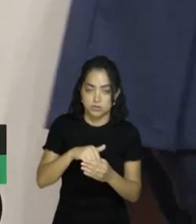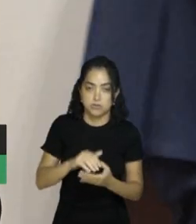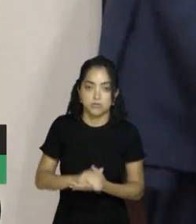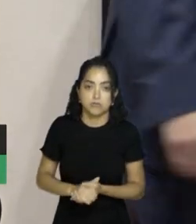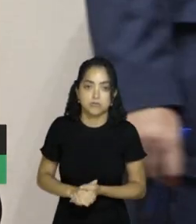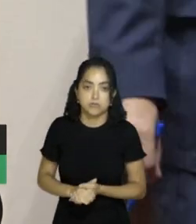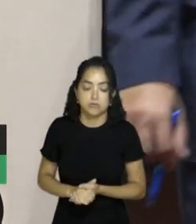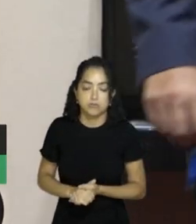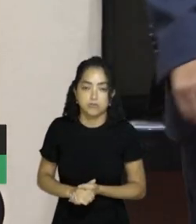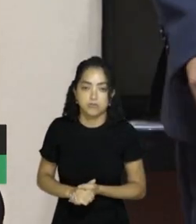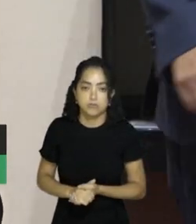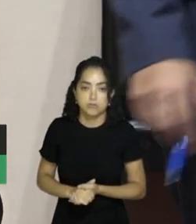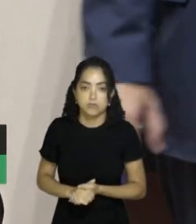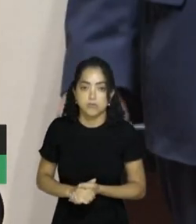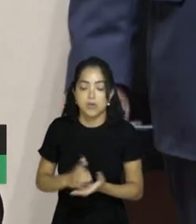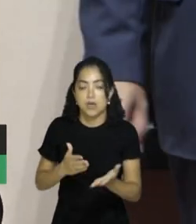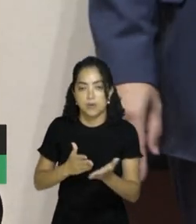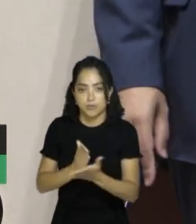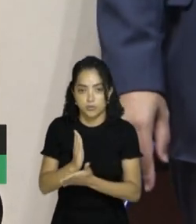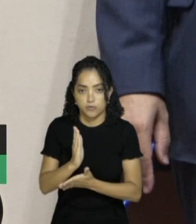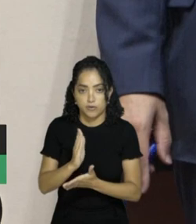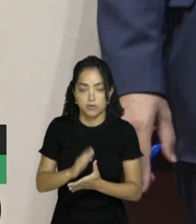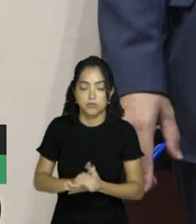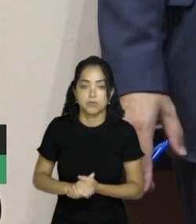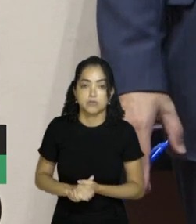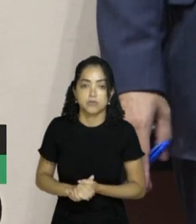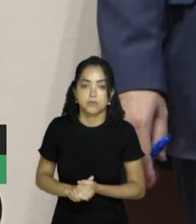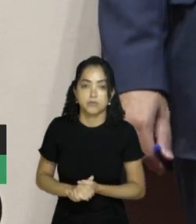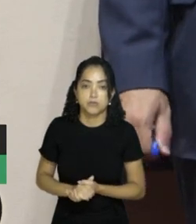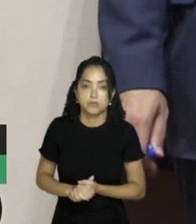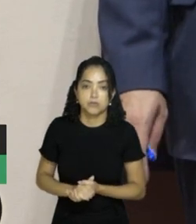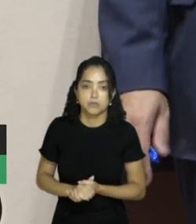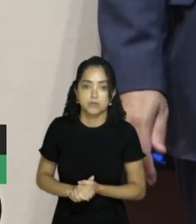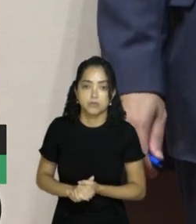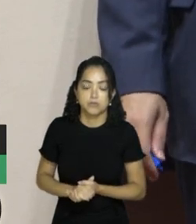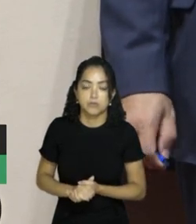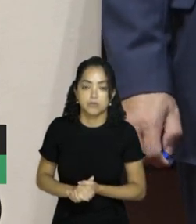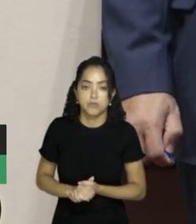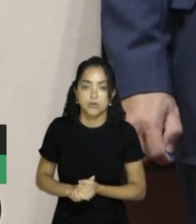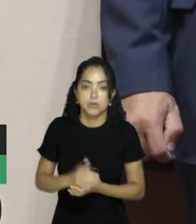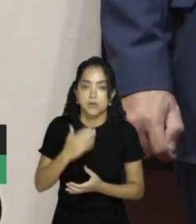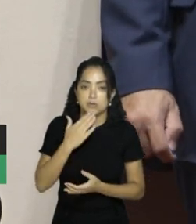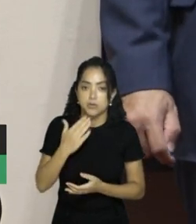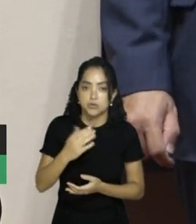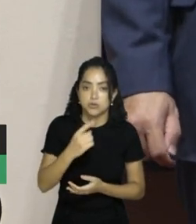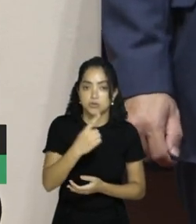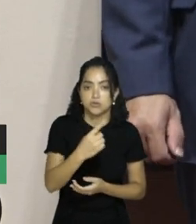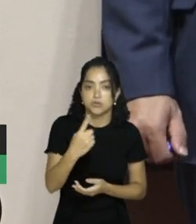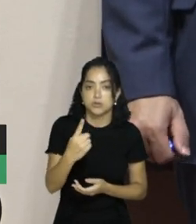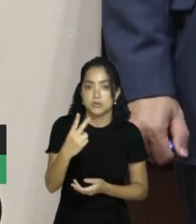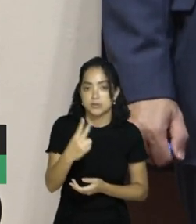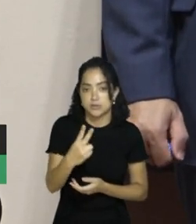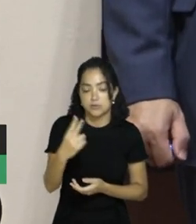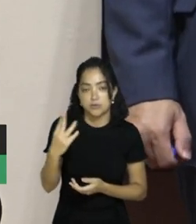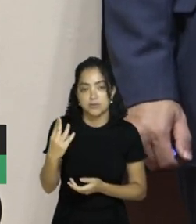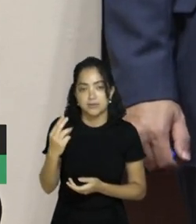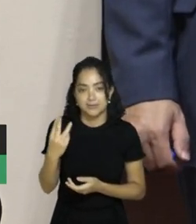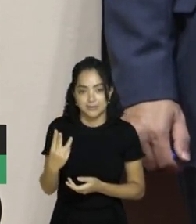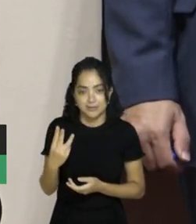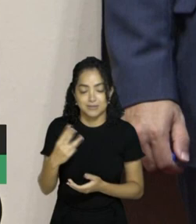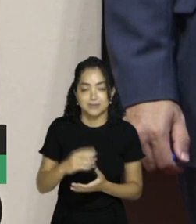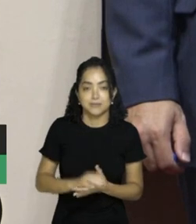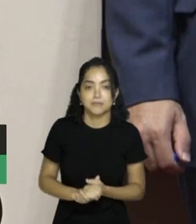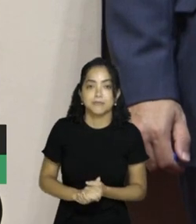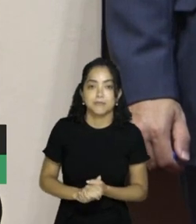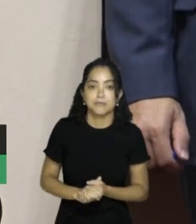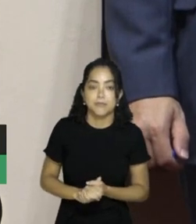permanece como se encontra aprovado por unanimidade pedir informação 113 e 2023 autoria Deputado Rodrigo